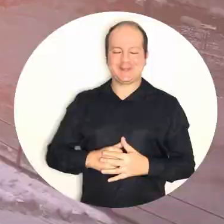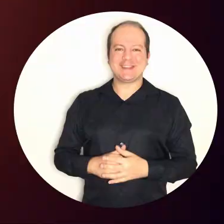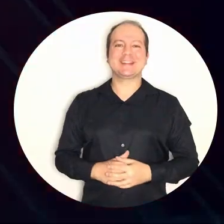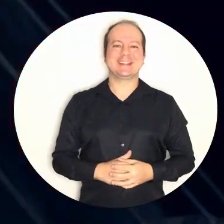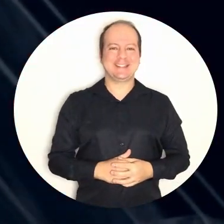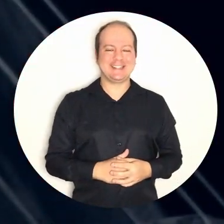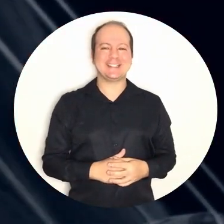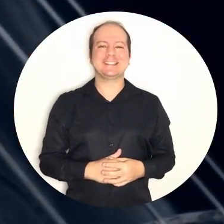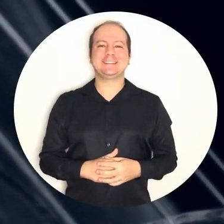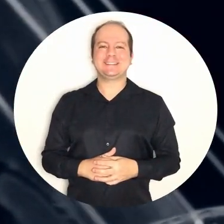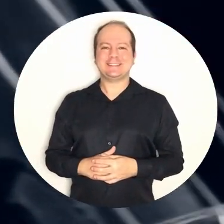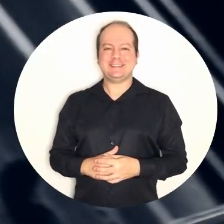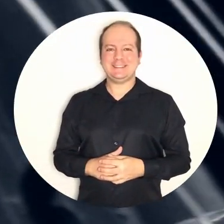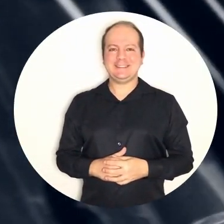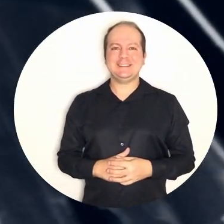arrebatamento.